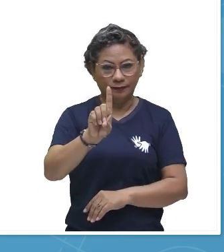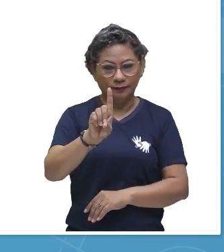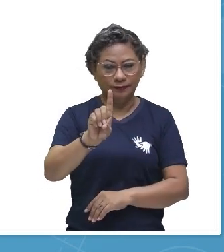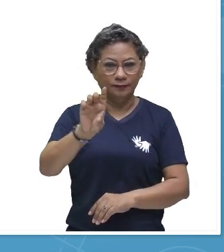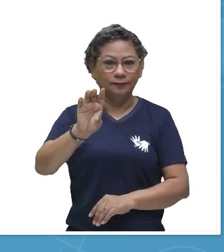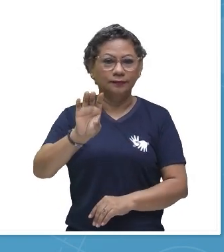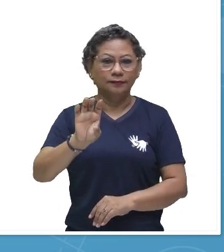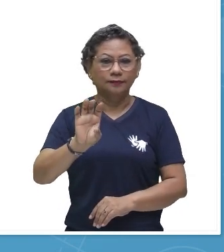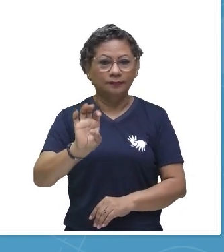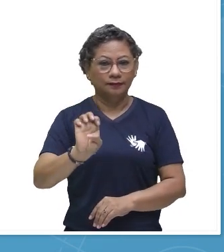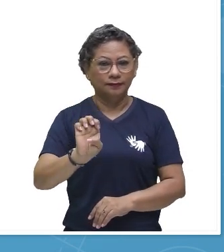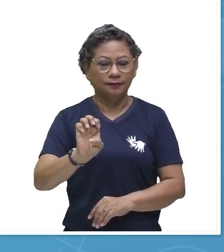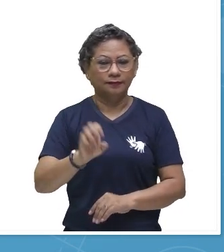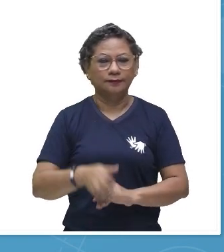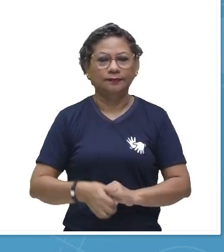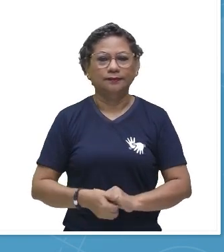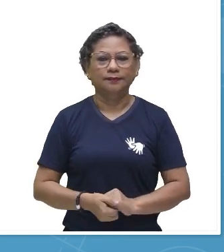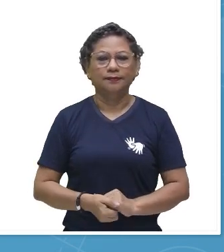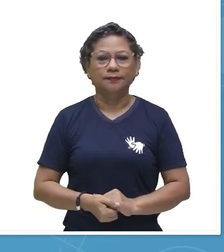E?